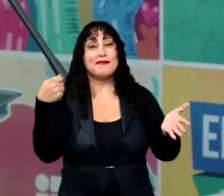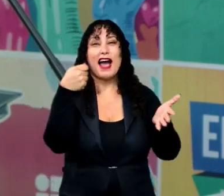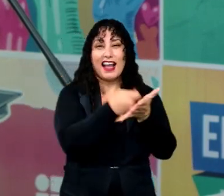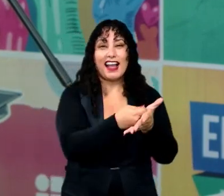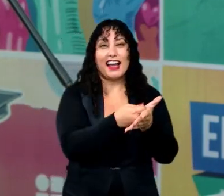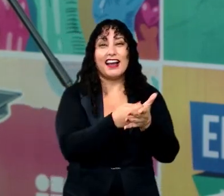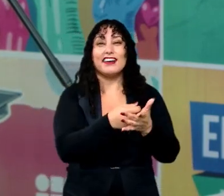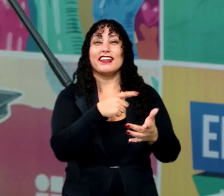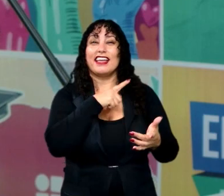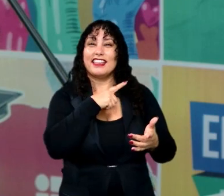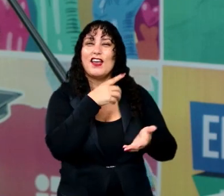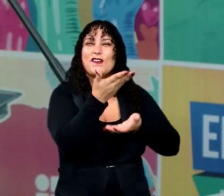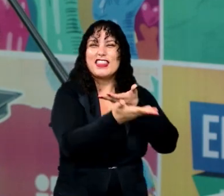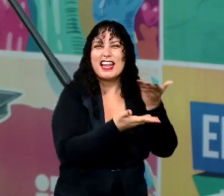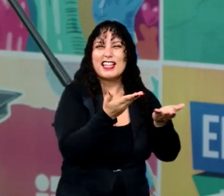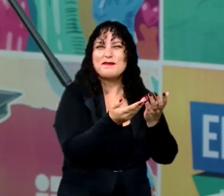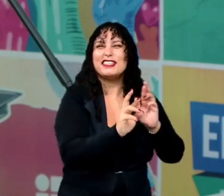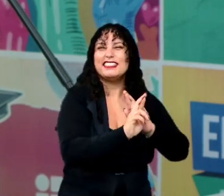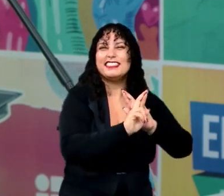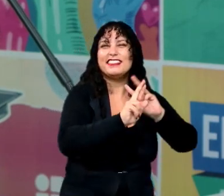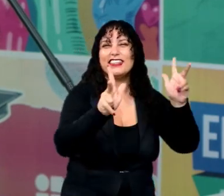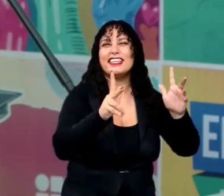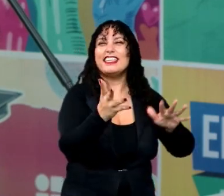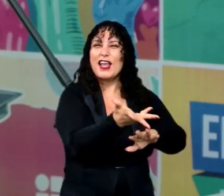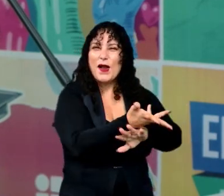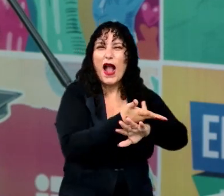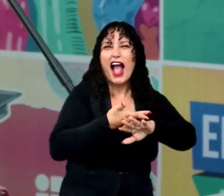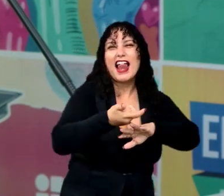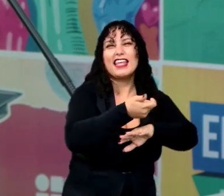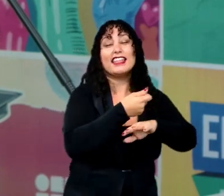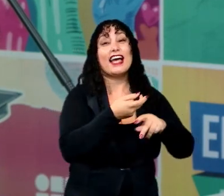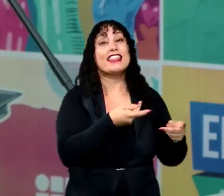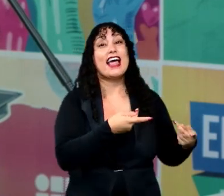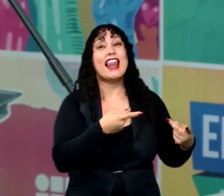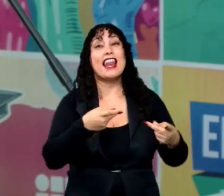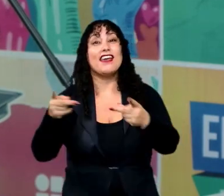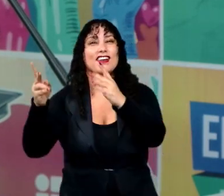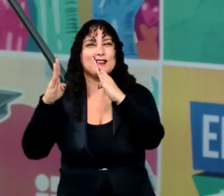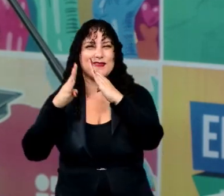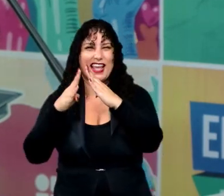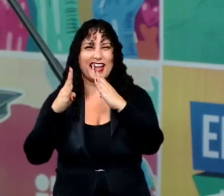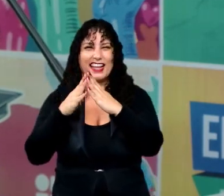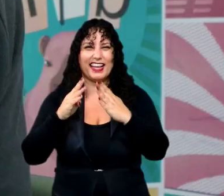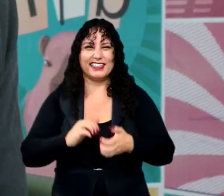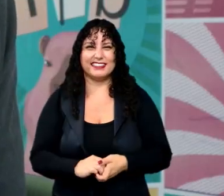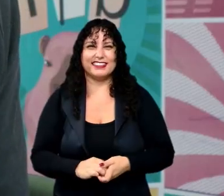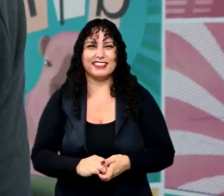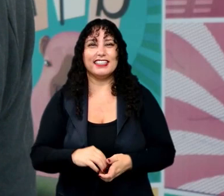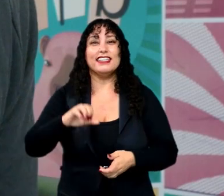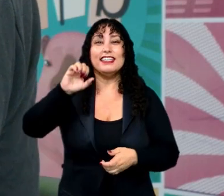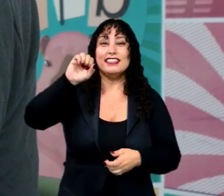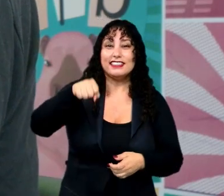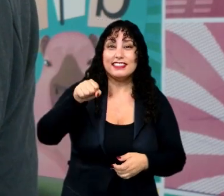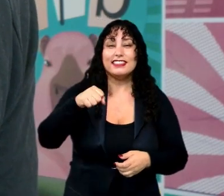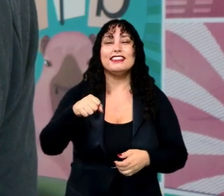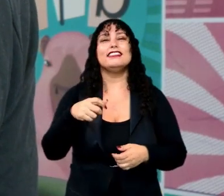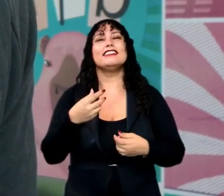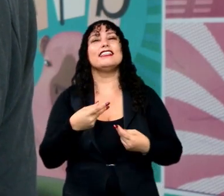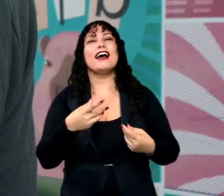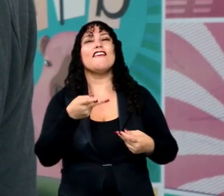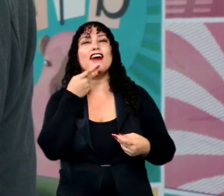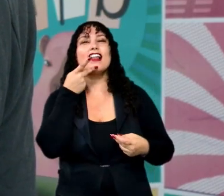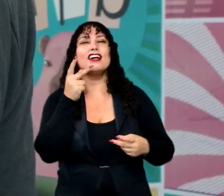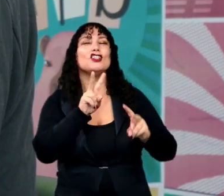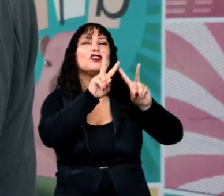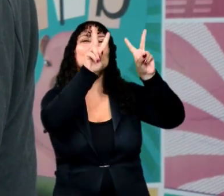ali tem um tratamento diferente e tem qualidade né que você tá levando pra sua casa né sim você tá tocando a parte sentimental Então isso